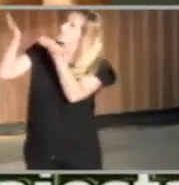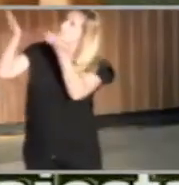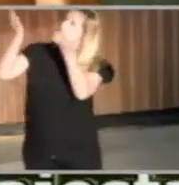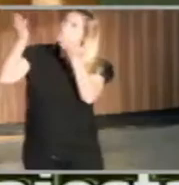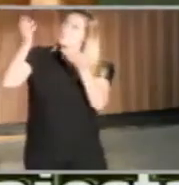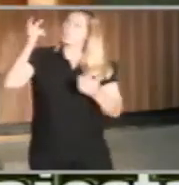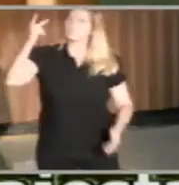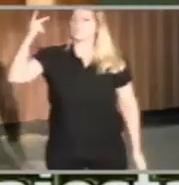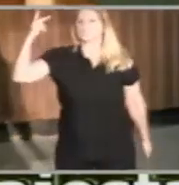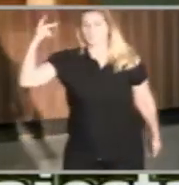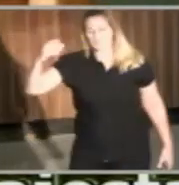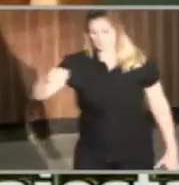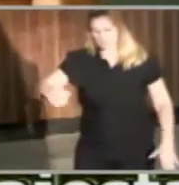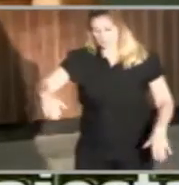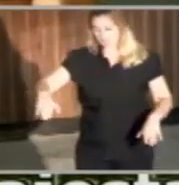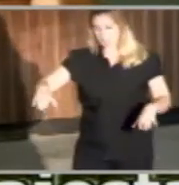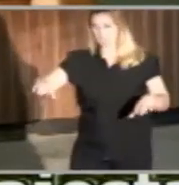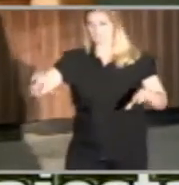em sua